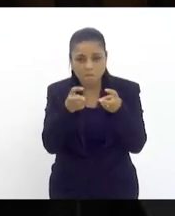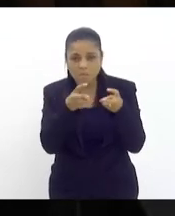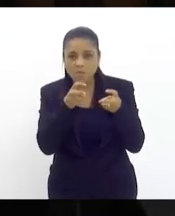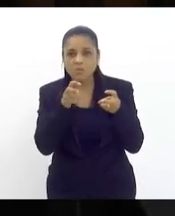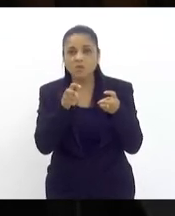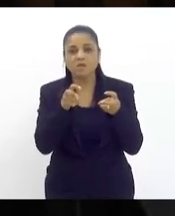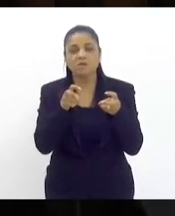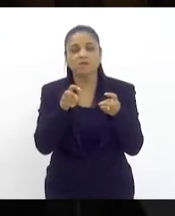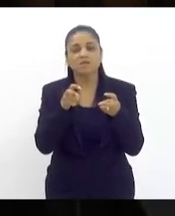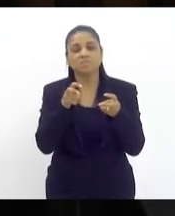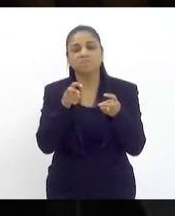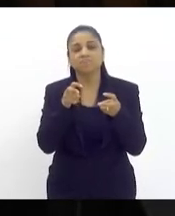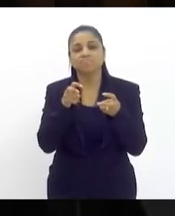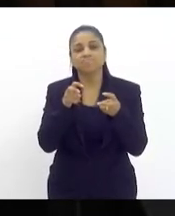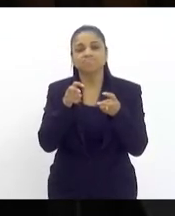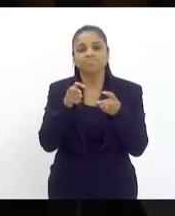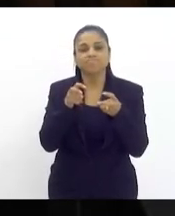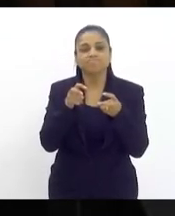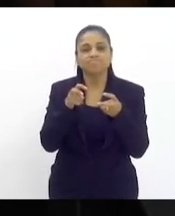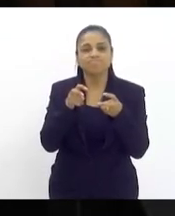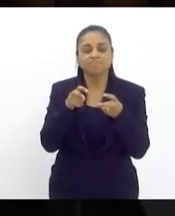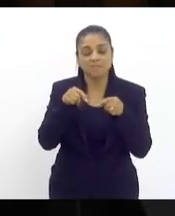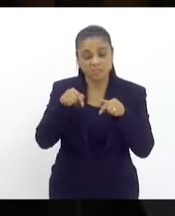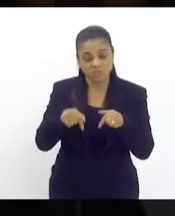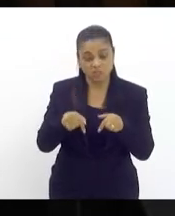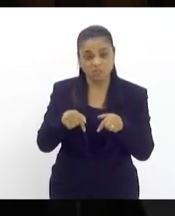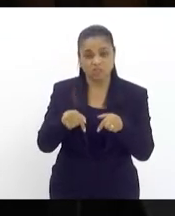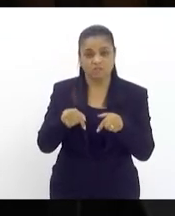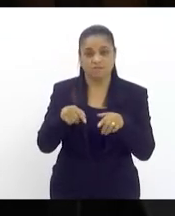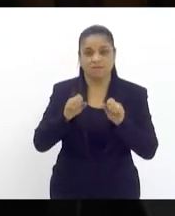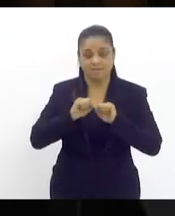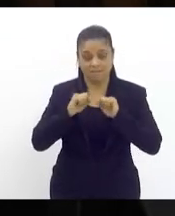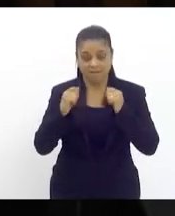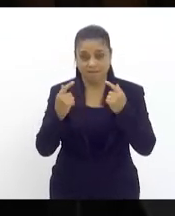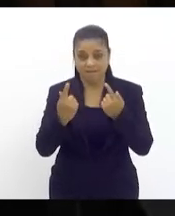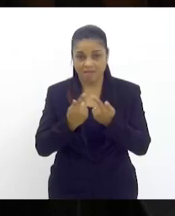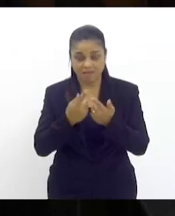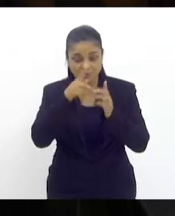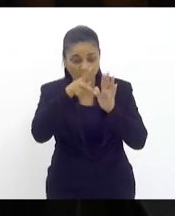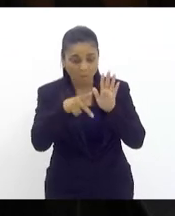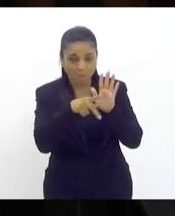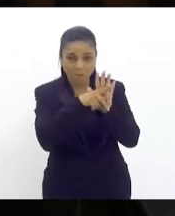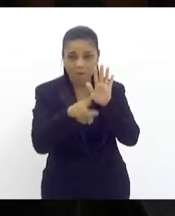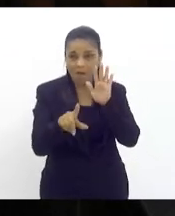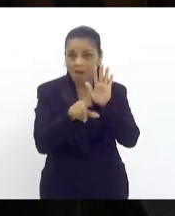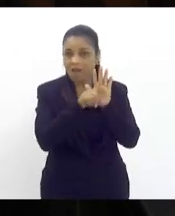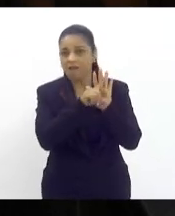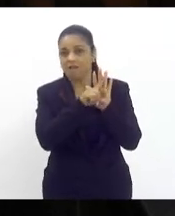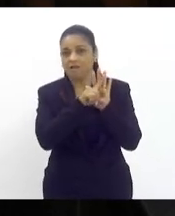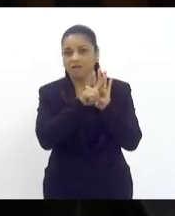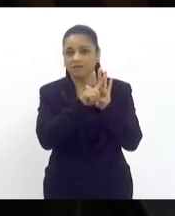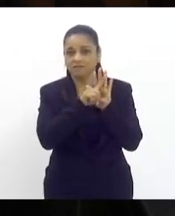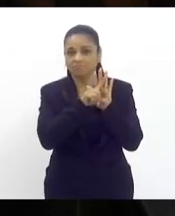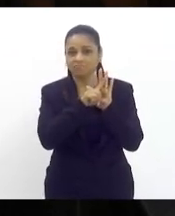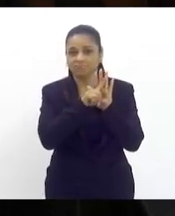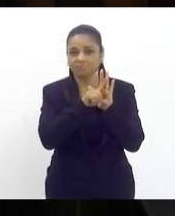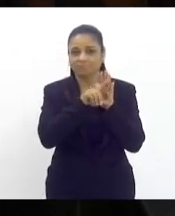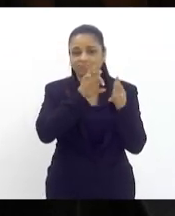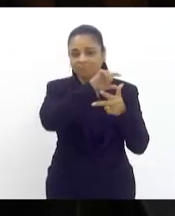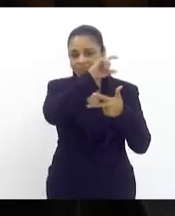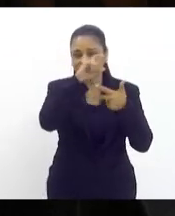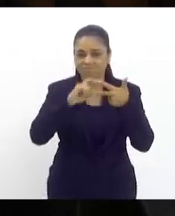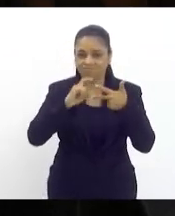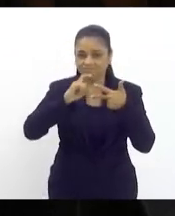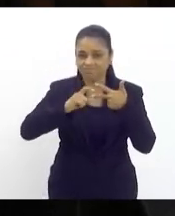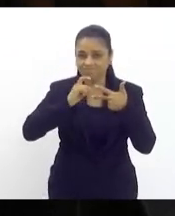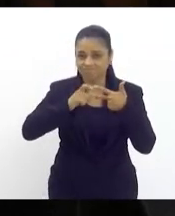na expectativa de que chegue aqui a casa um projeto de lei do executivo